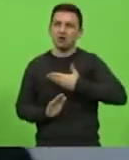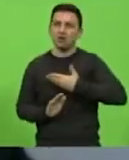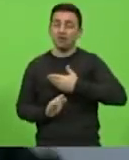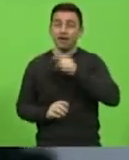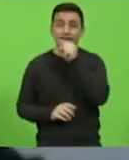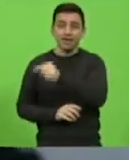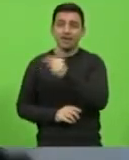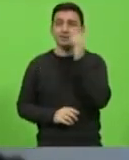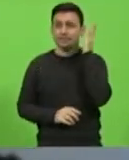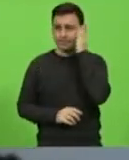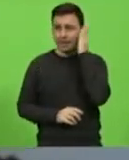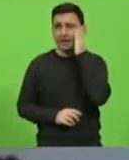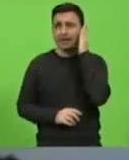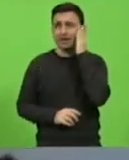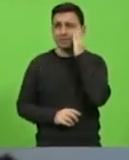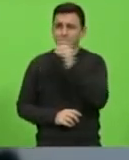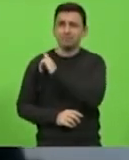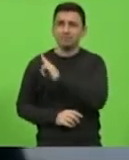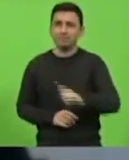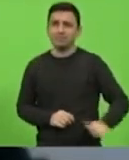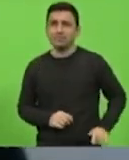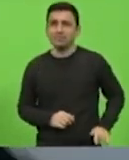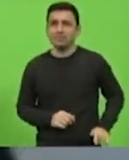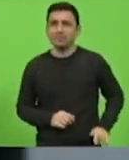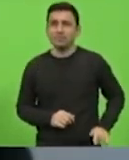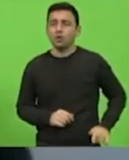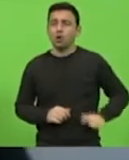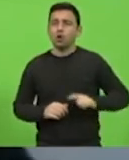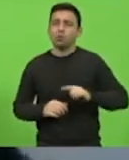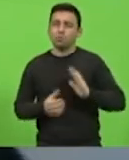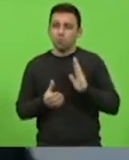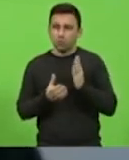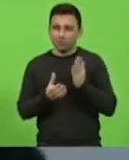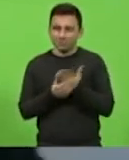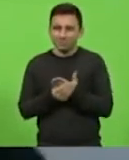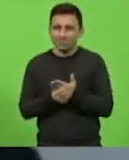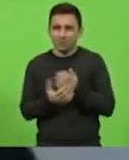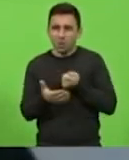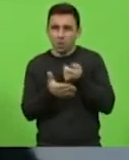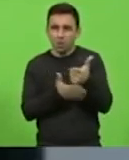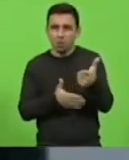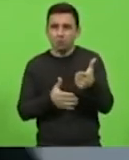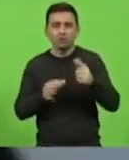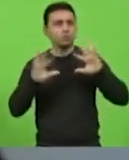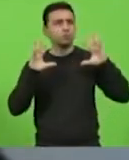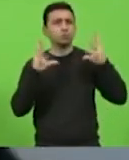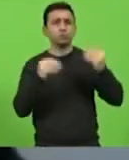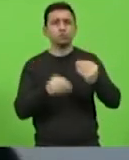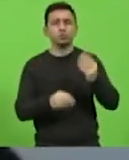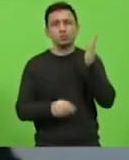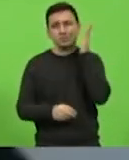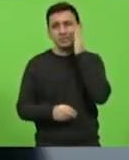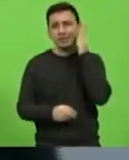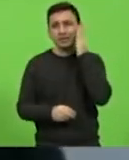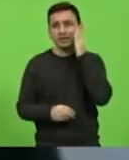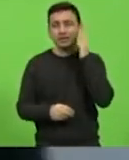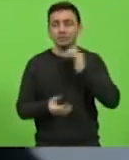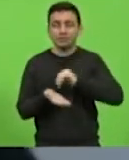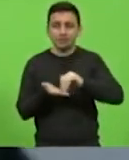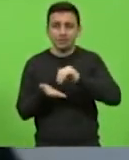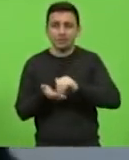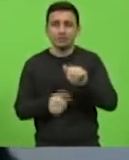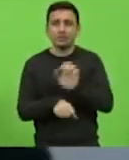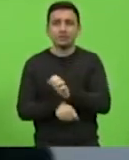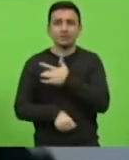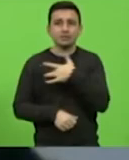encerrou sua manifestação oral com o advogado Leonardo Borchardi. Ele também reforçou que Carlos Moisés sabia de todos